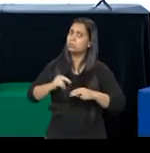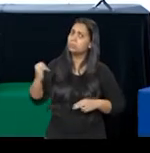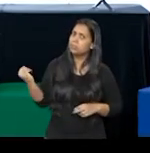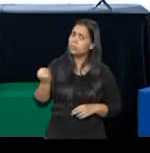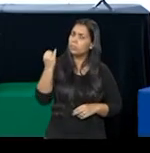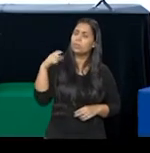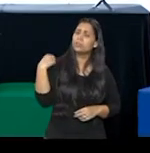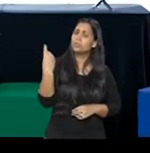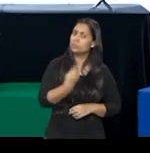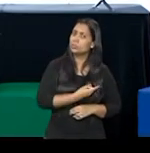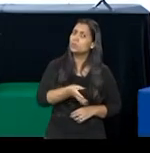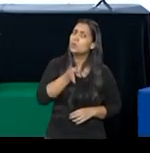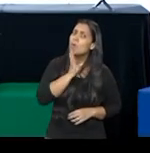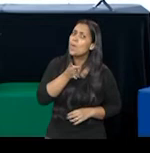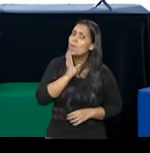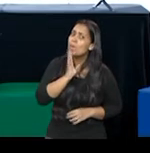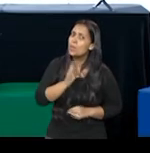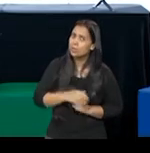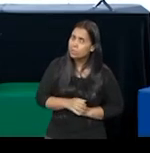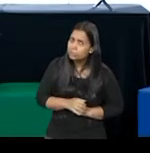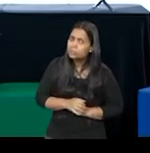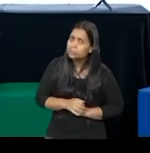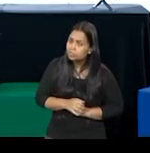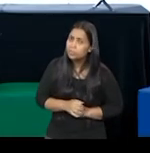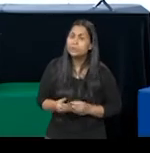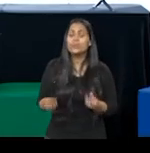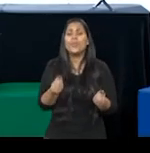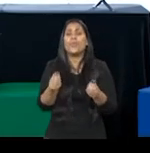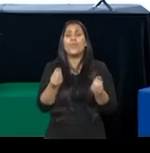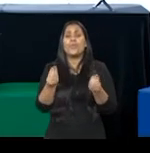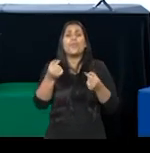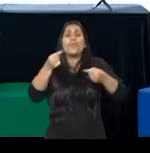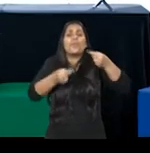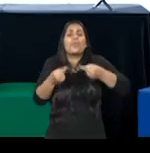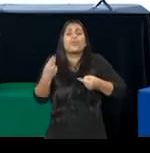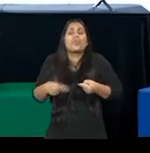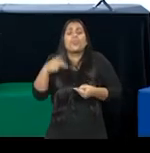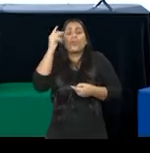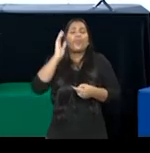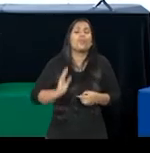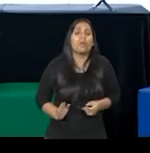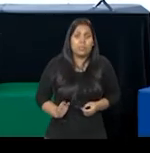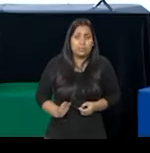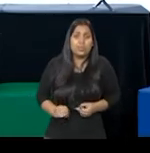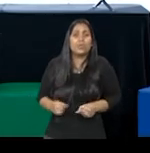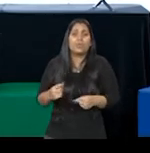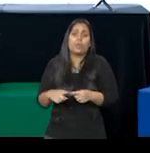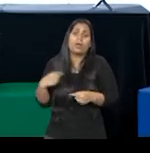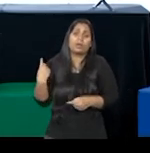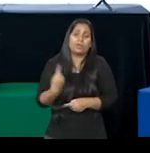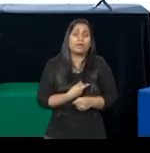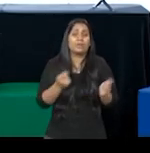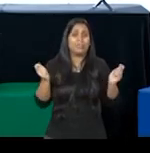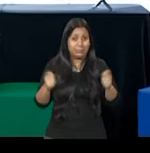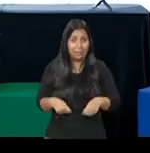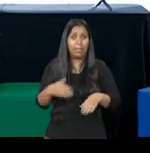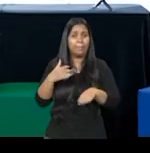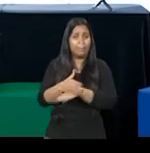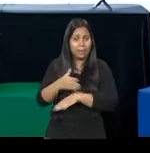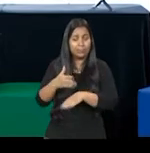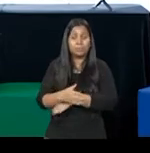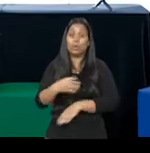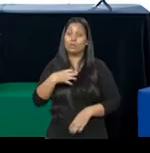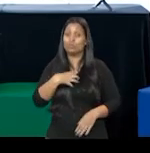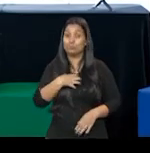muito importante termos o conhecimento do funcionamento do sistema político brasileiro para que possamos